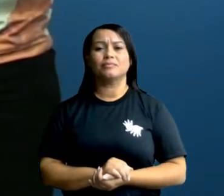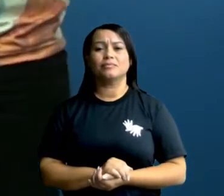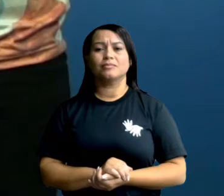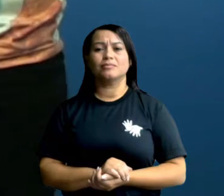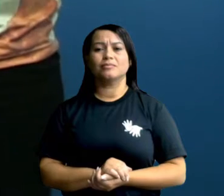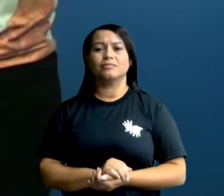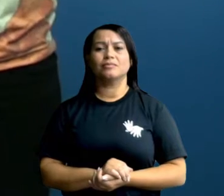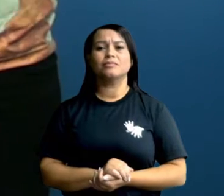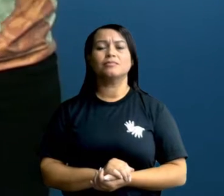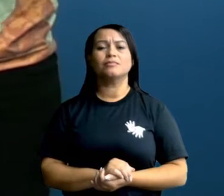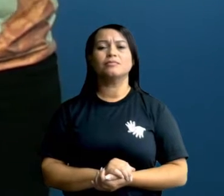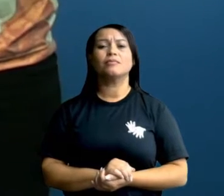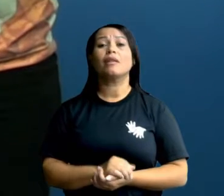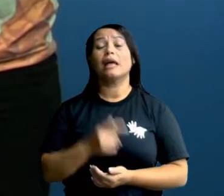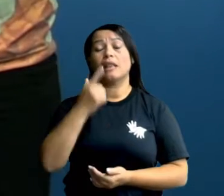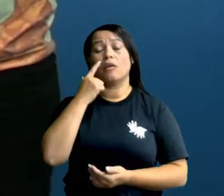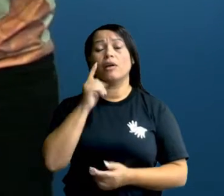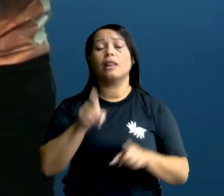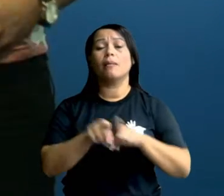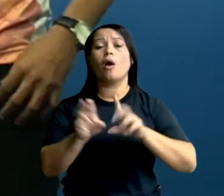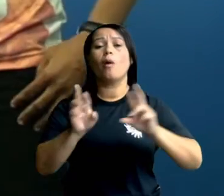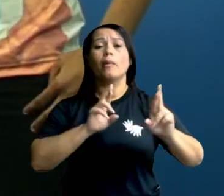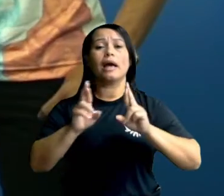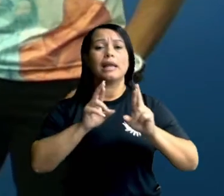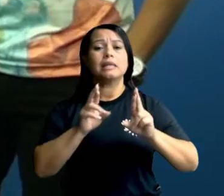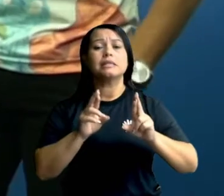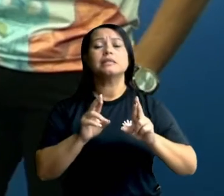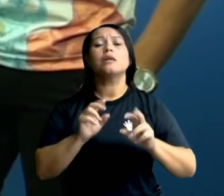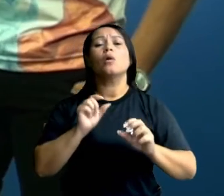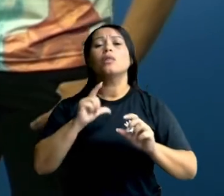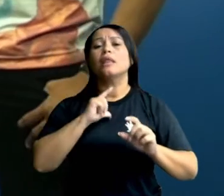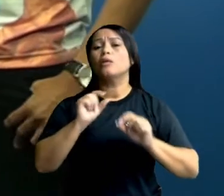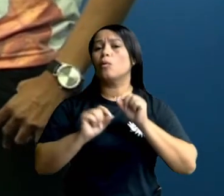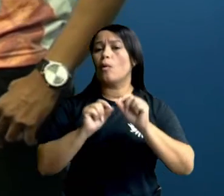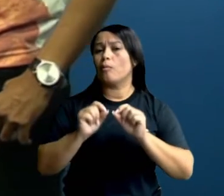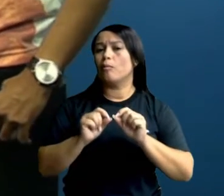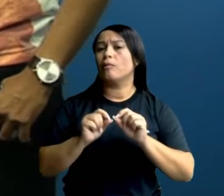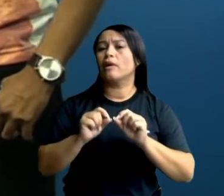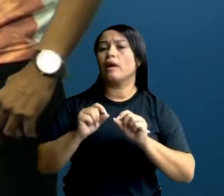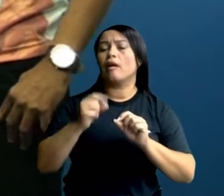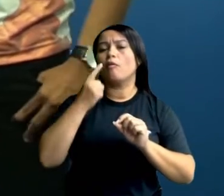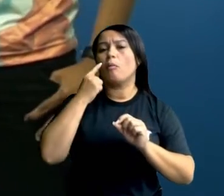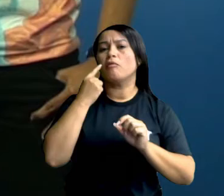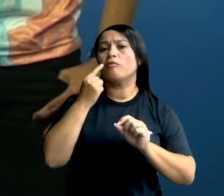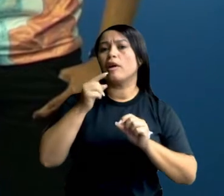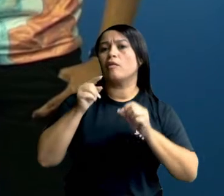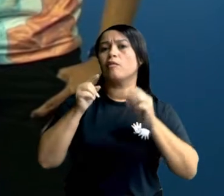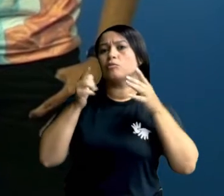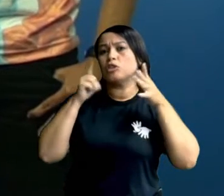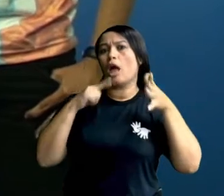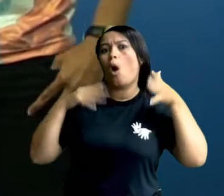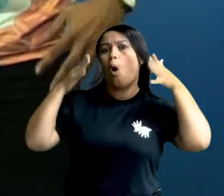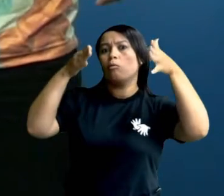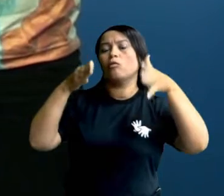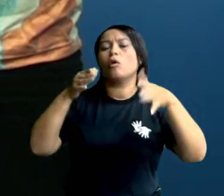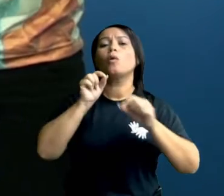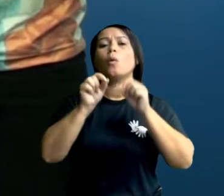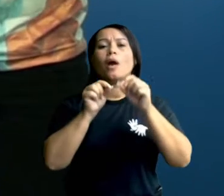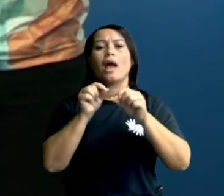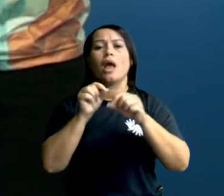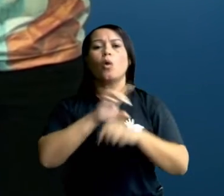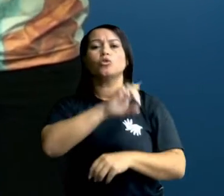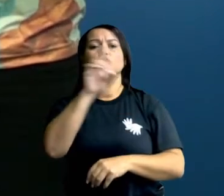Em relação, né, como eu falei, às consequências do movimento de rotação, a primeira coisa que a gente vai abordar aqui é a sucessão dos dias e das noites. Então,